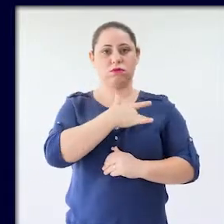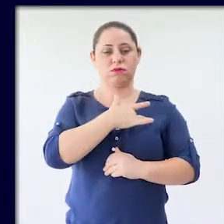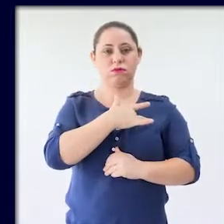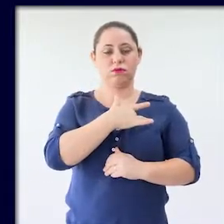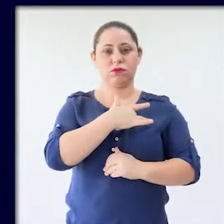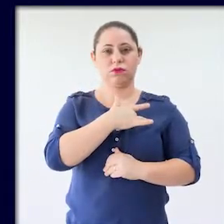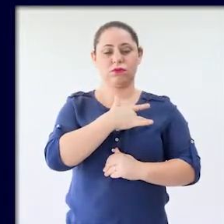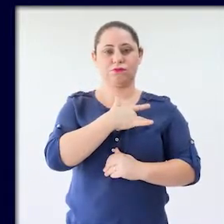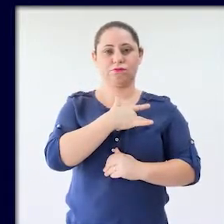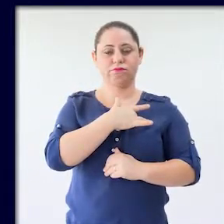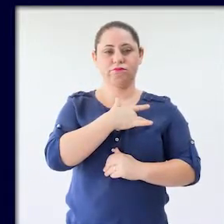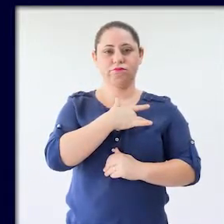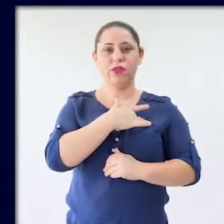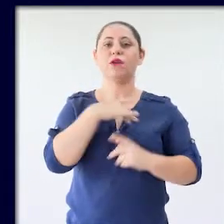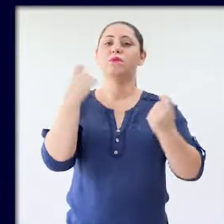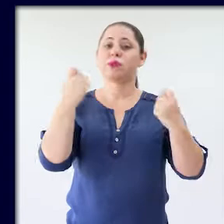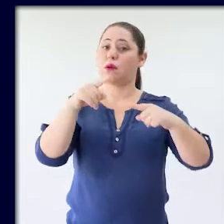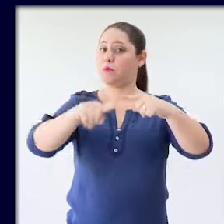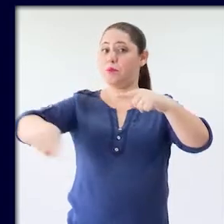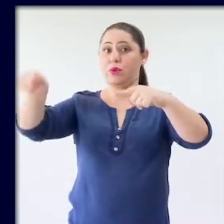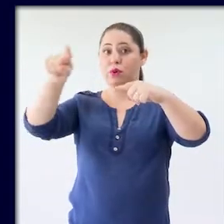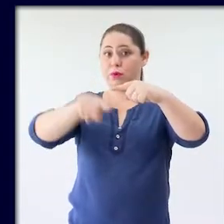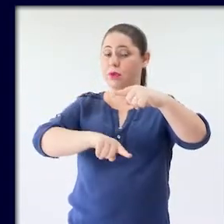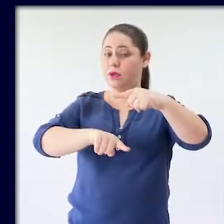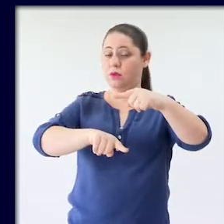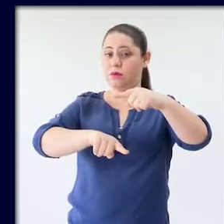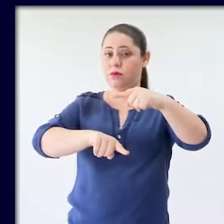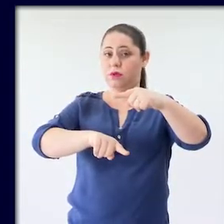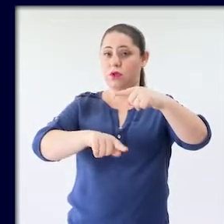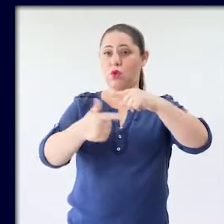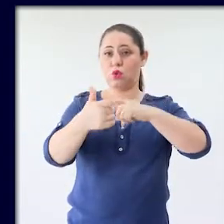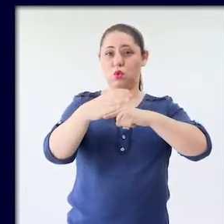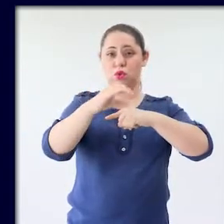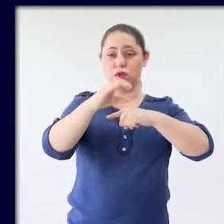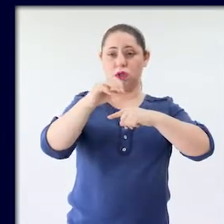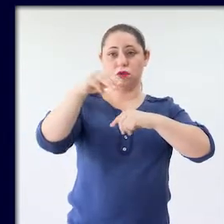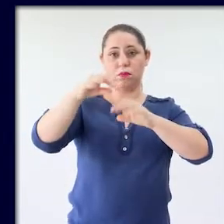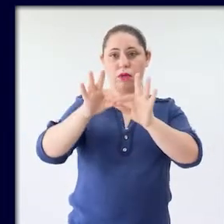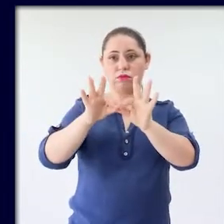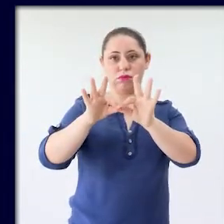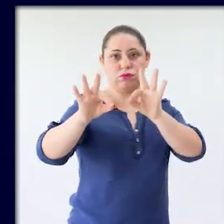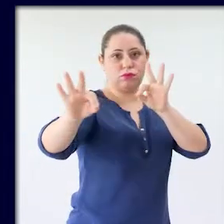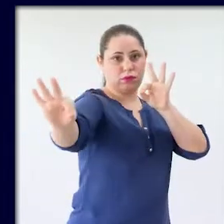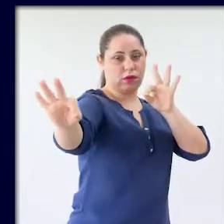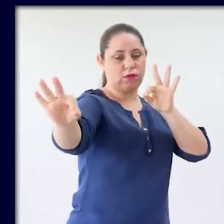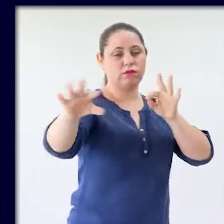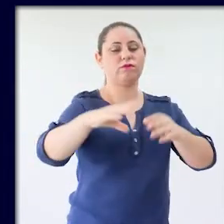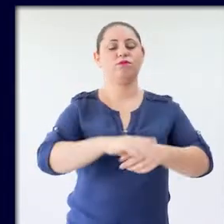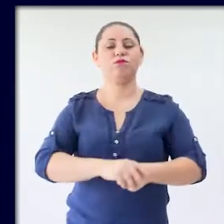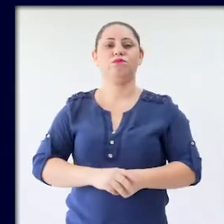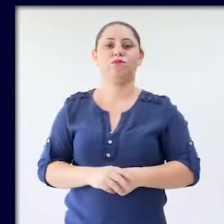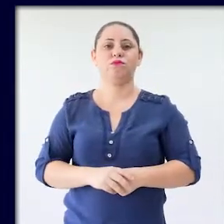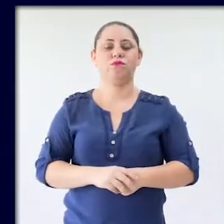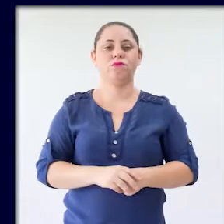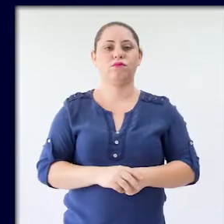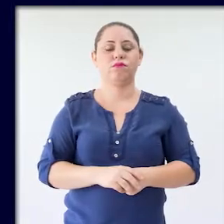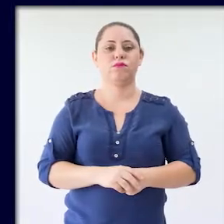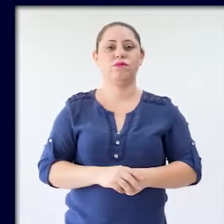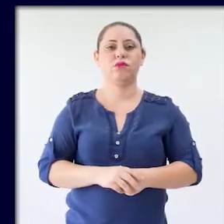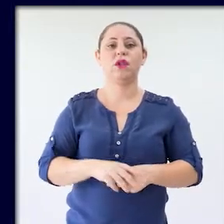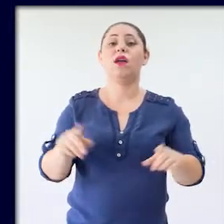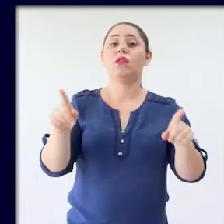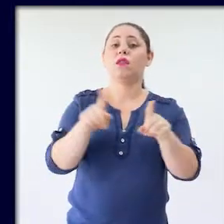de saúde. Eles deverão ser também respeitados, essa distância de 200